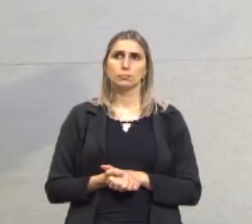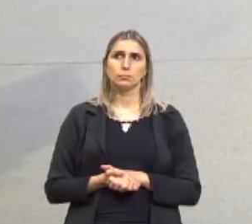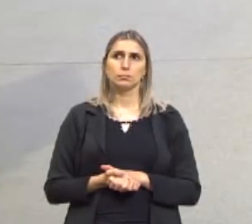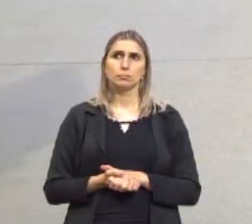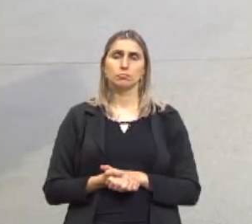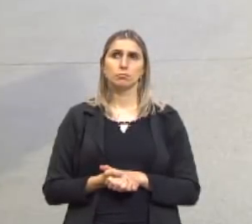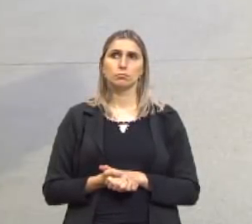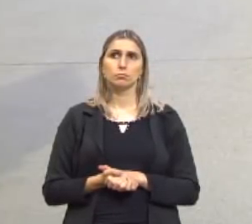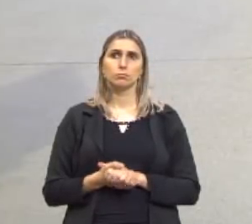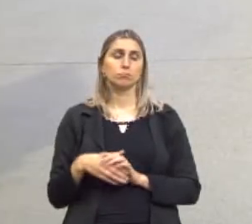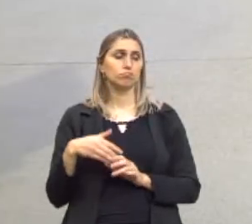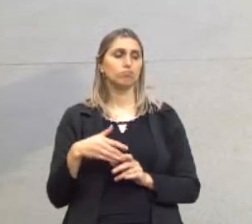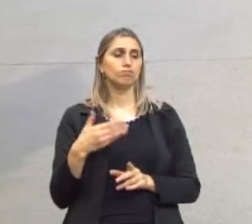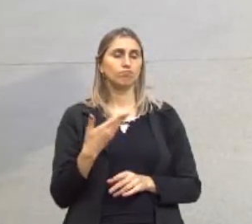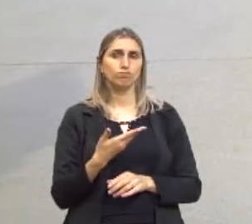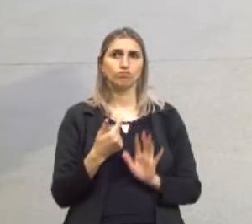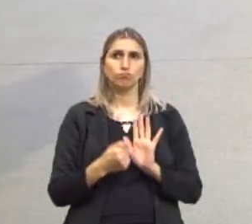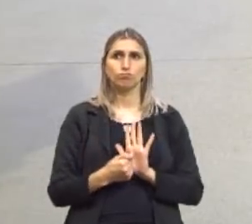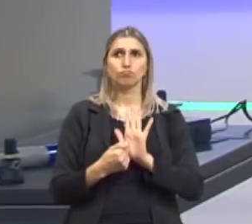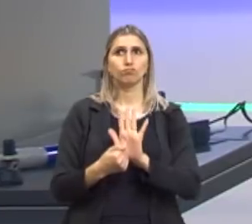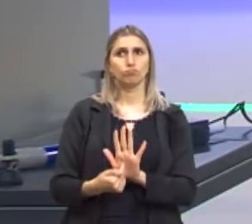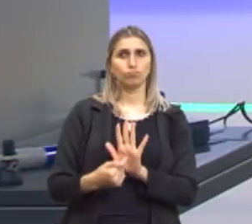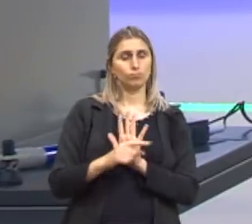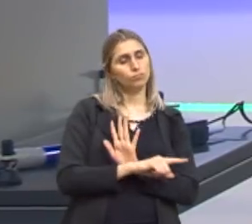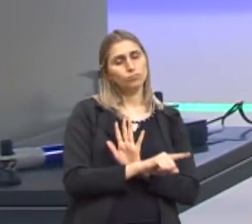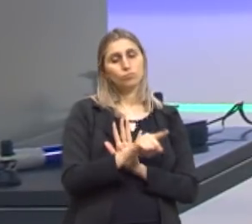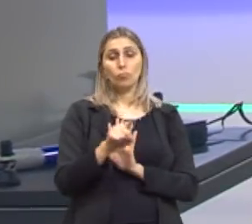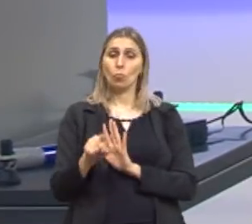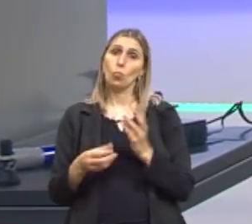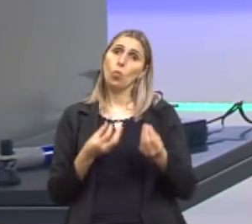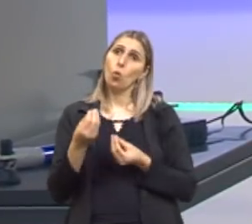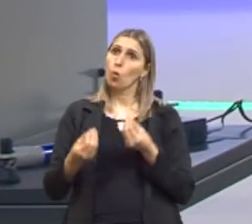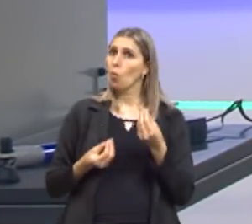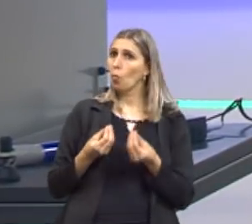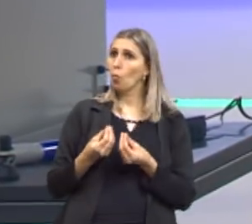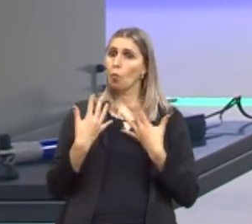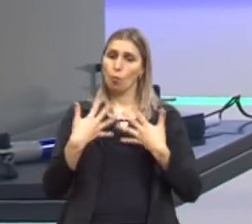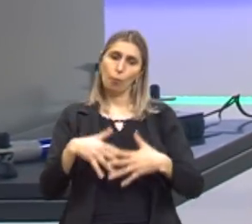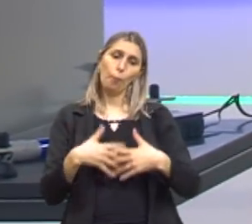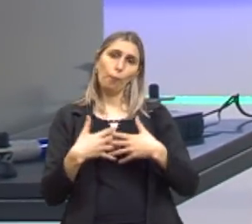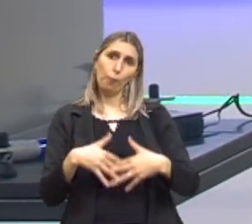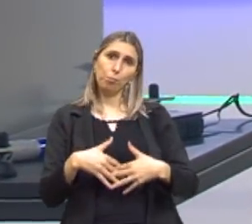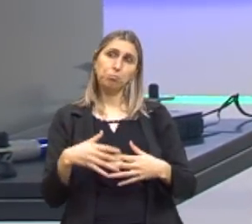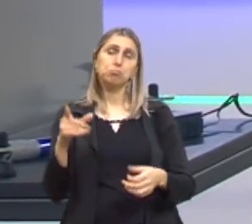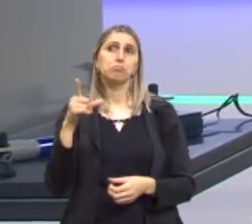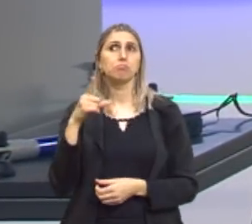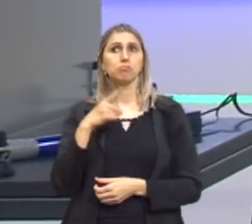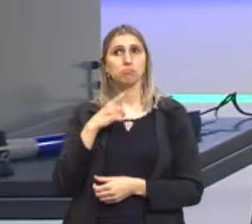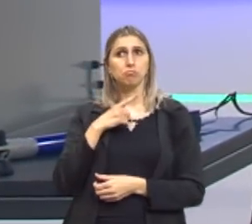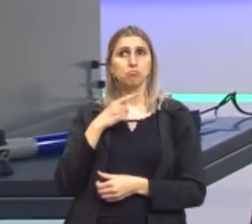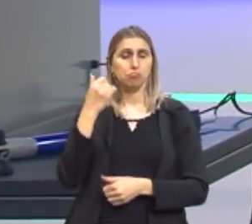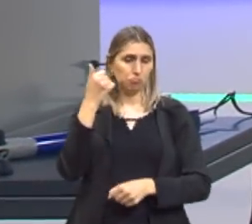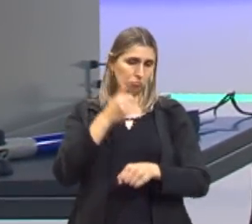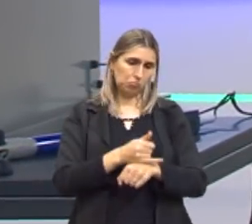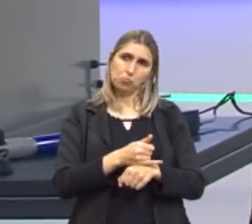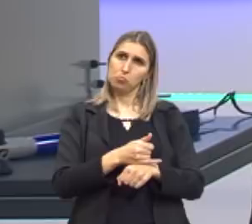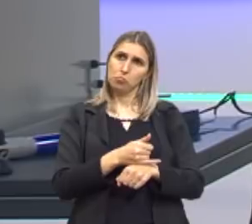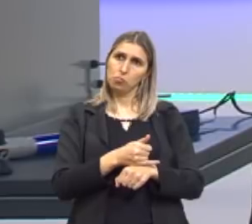Então, aqui eu mostro para vocês como é que funciona. Nós temos aqui